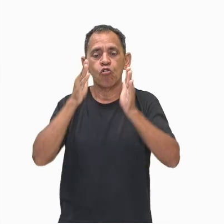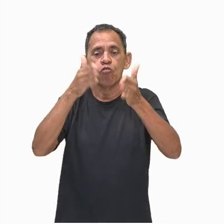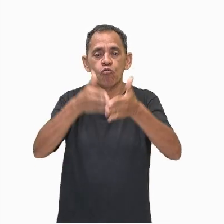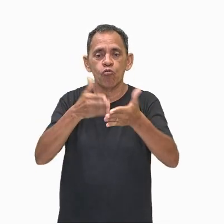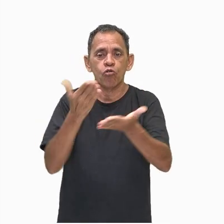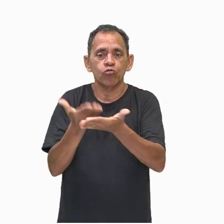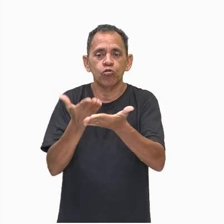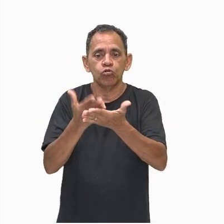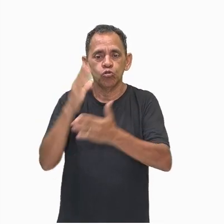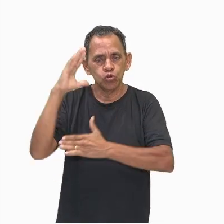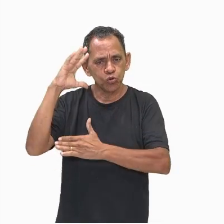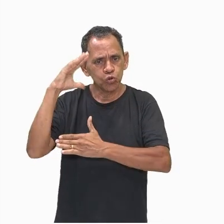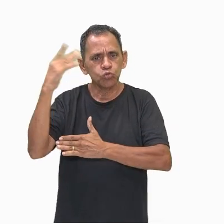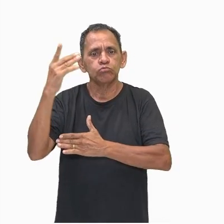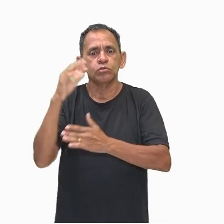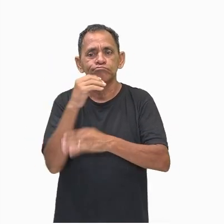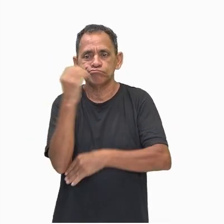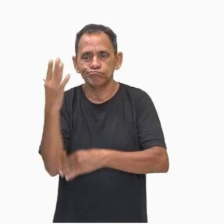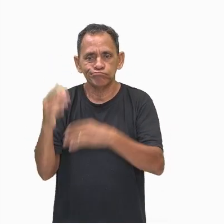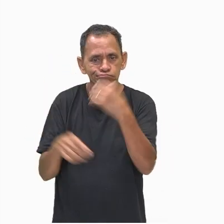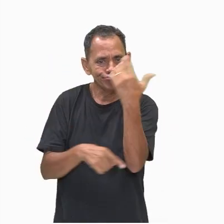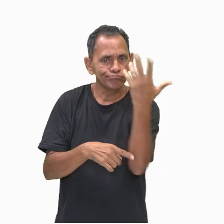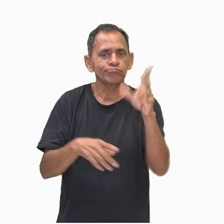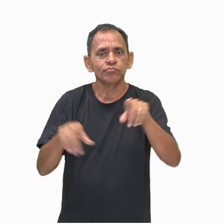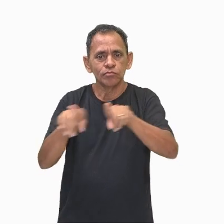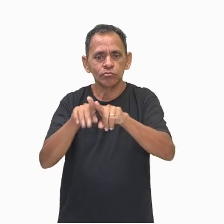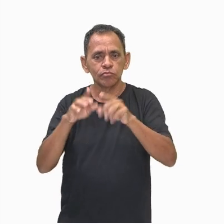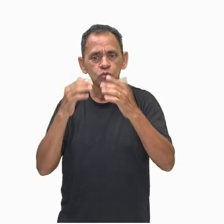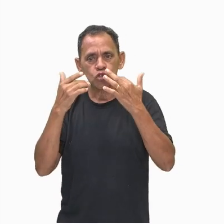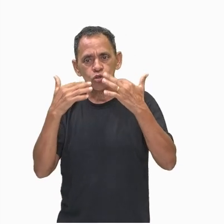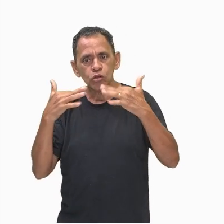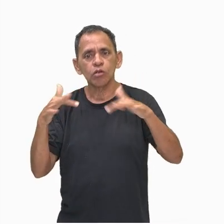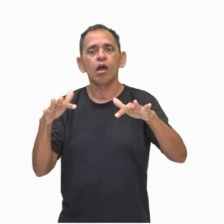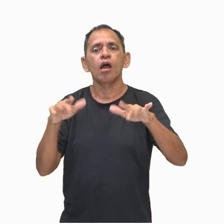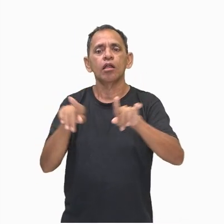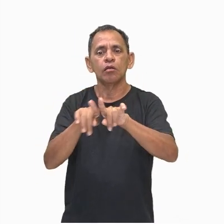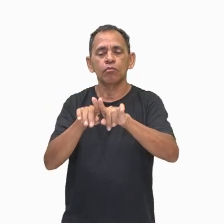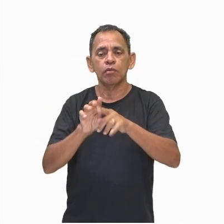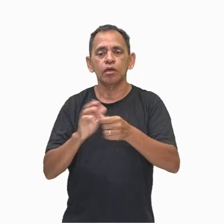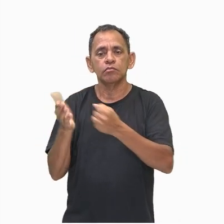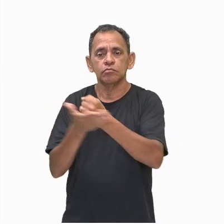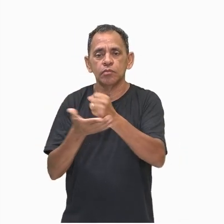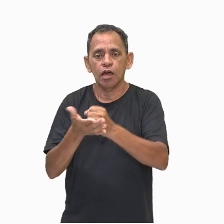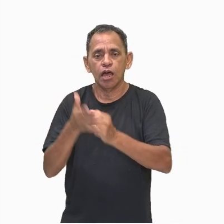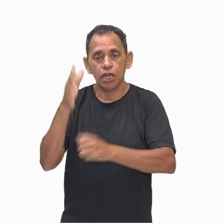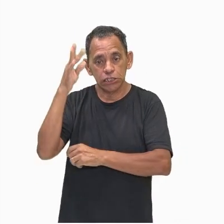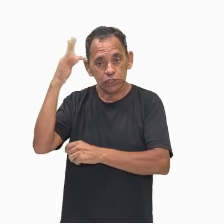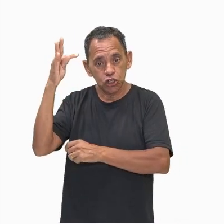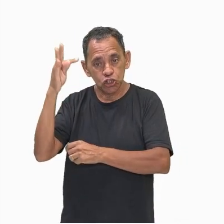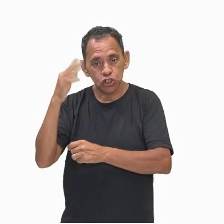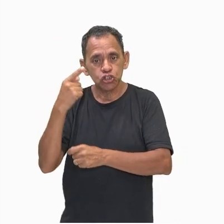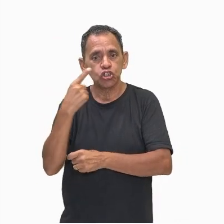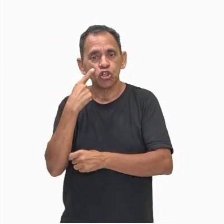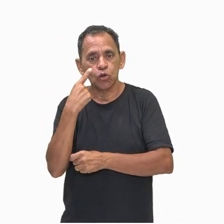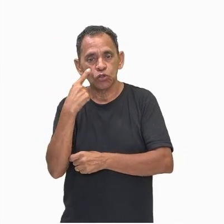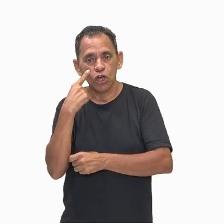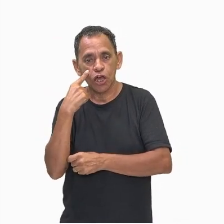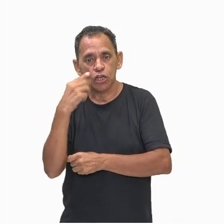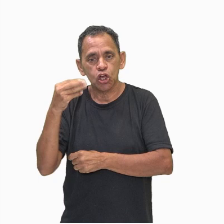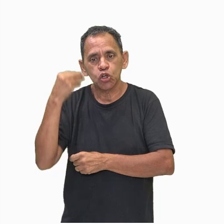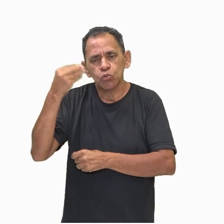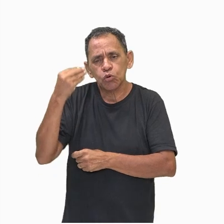dos fenômenos naturais baseando-se em teorias meios de observação e experimentação